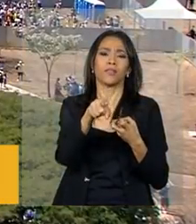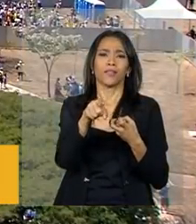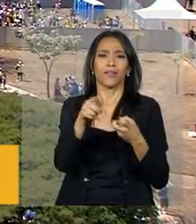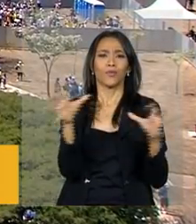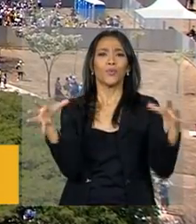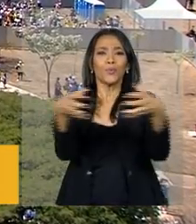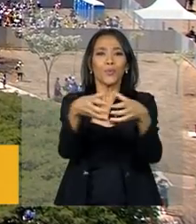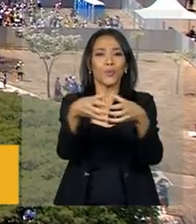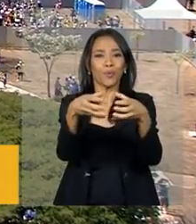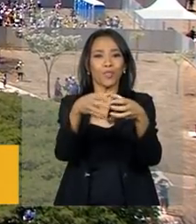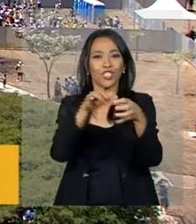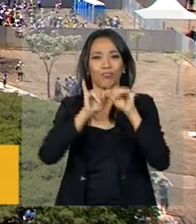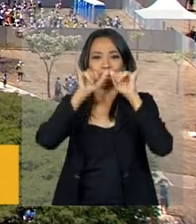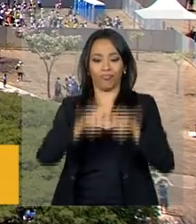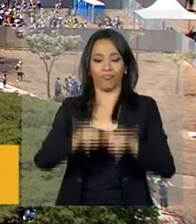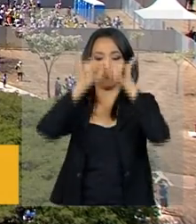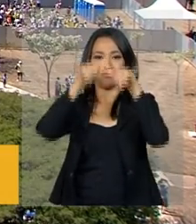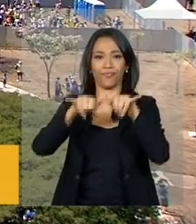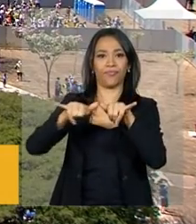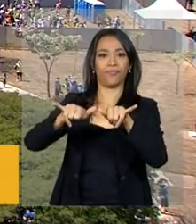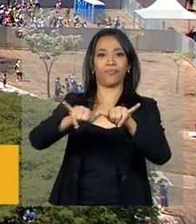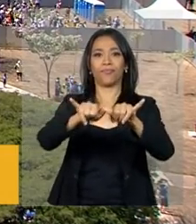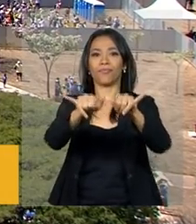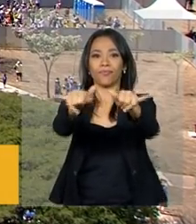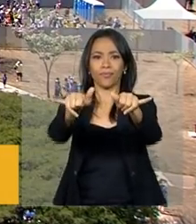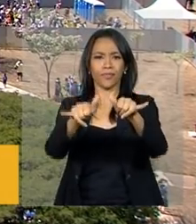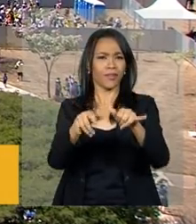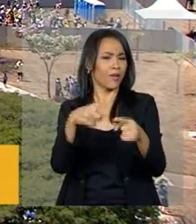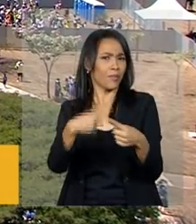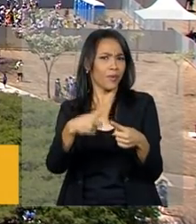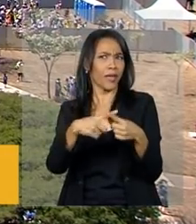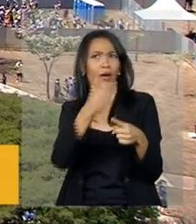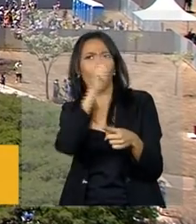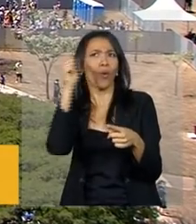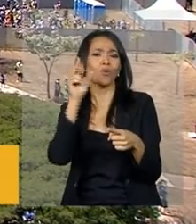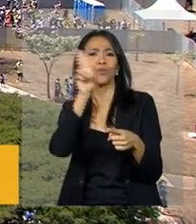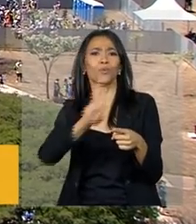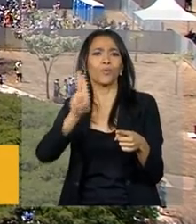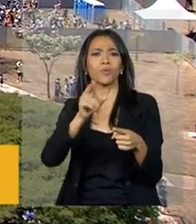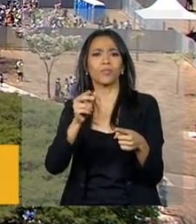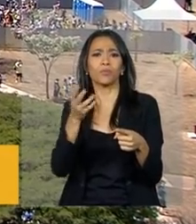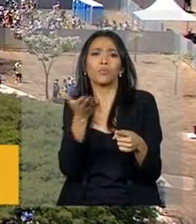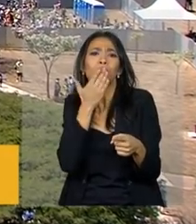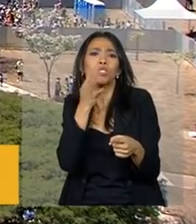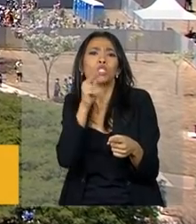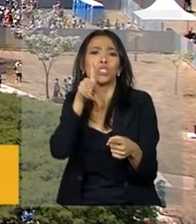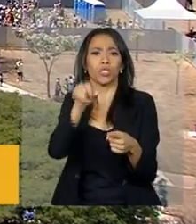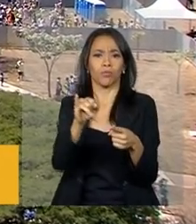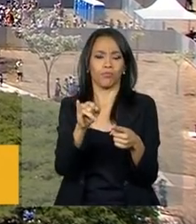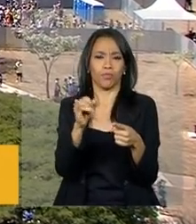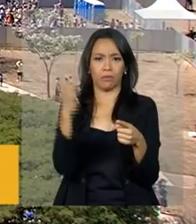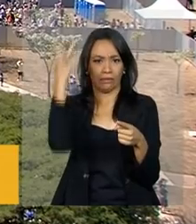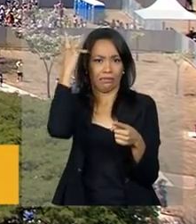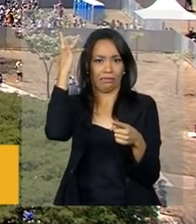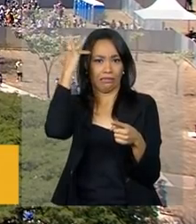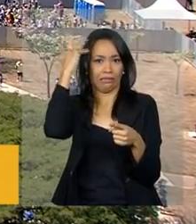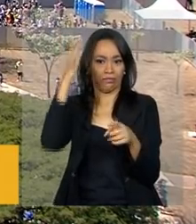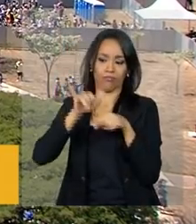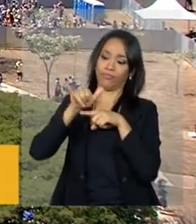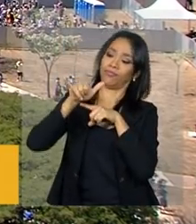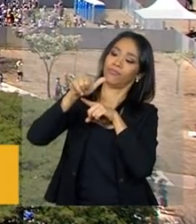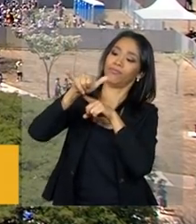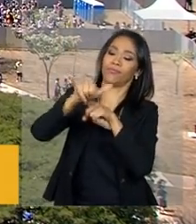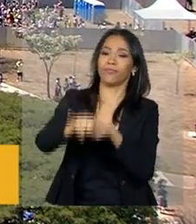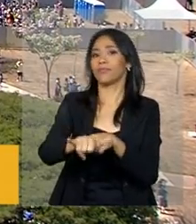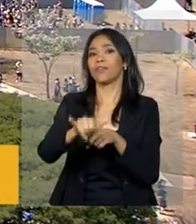Esquadrilha da Fumaça brasileira, aviões turbo-hélice. Por quê? Em outros lugares usam mais elegantes. São mais elegantes. São mais clássicos.